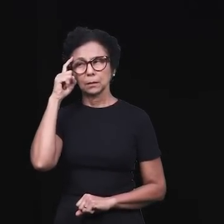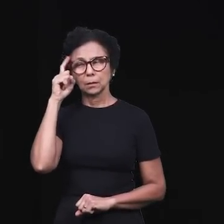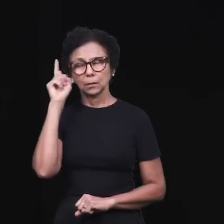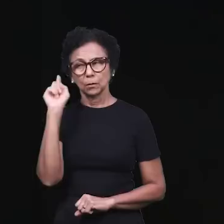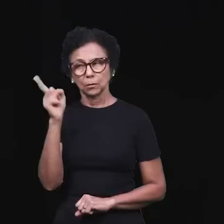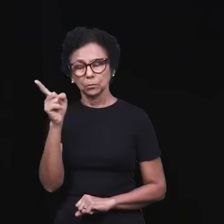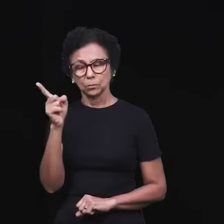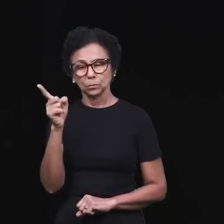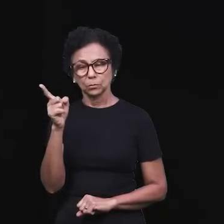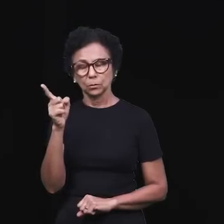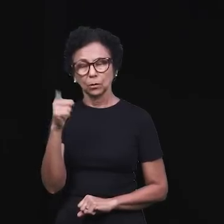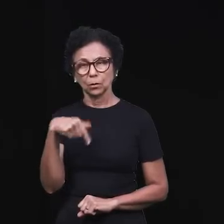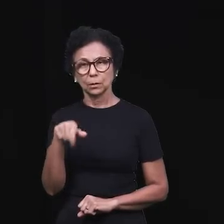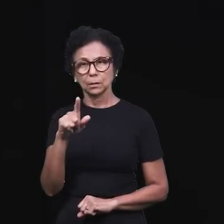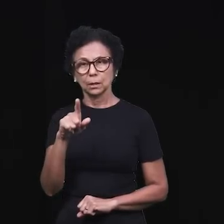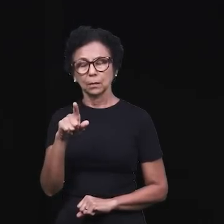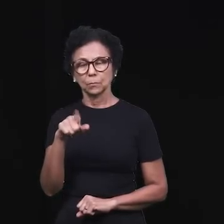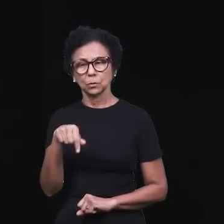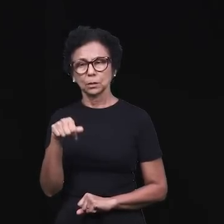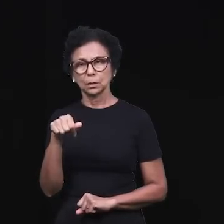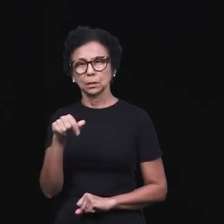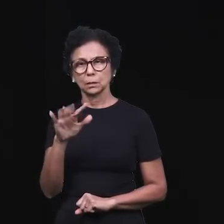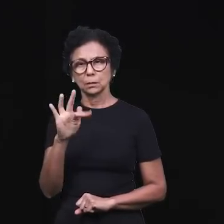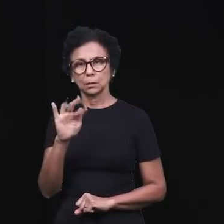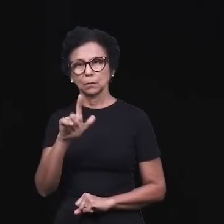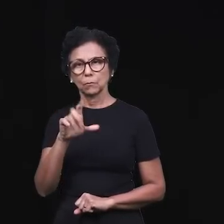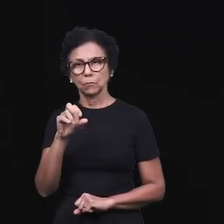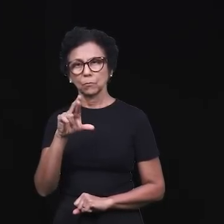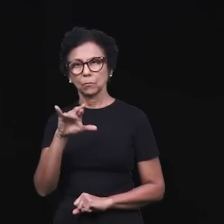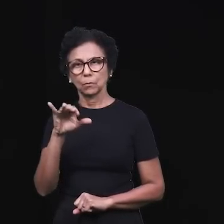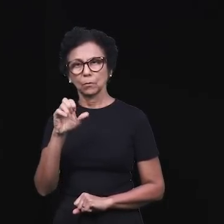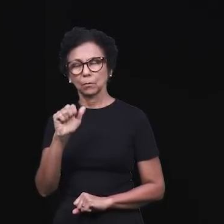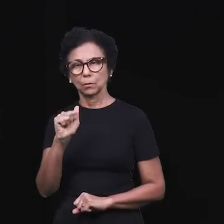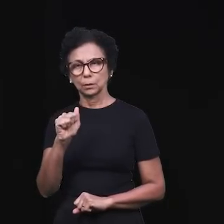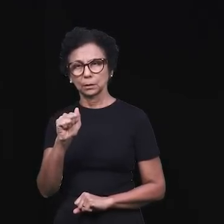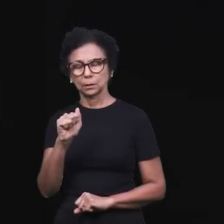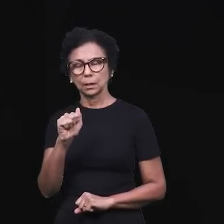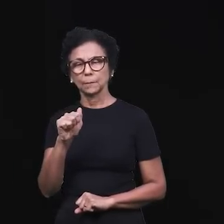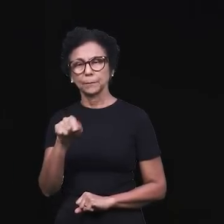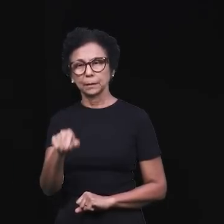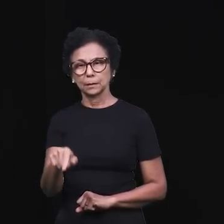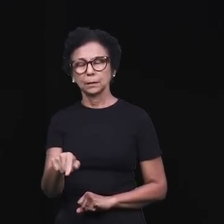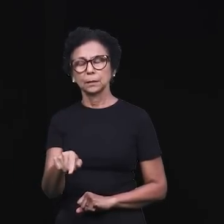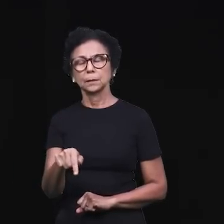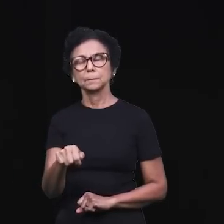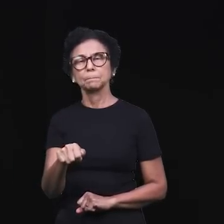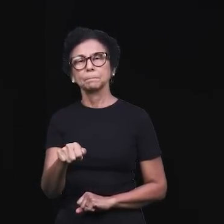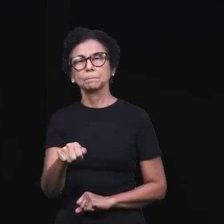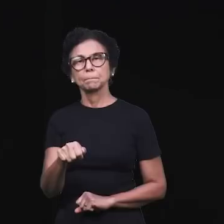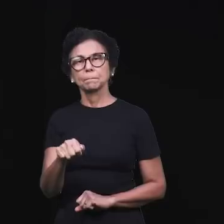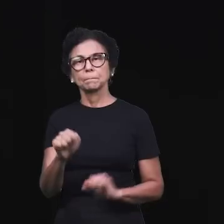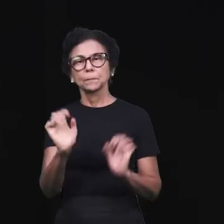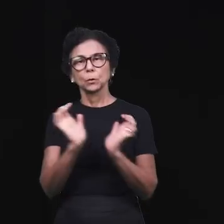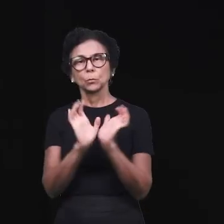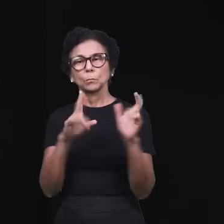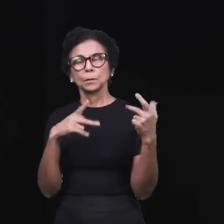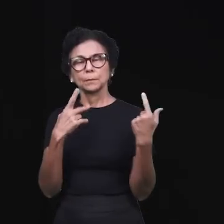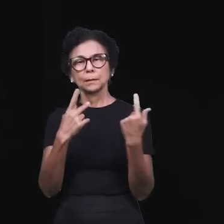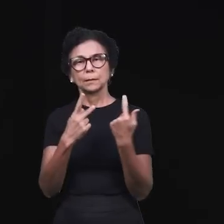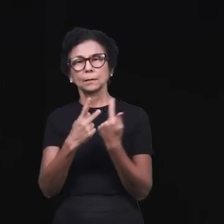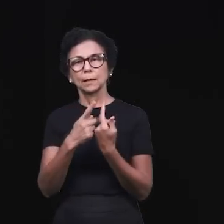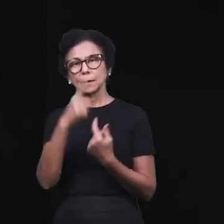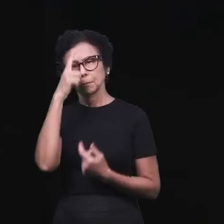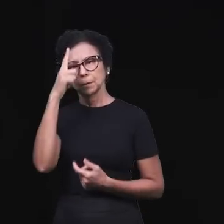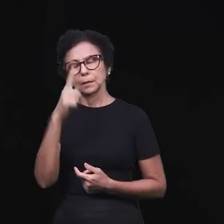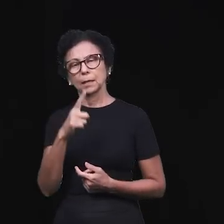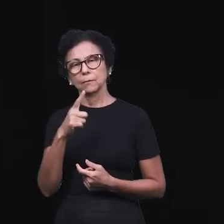Flórida, isso foi muito útil. O presbitério enviava eu não tenho impressão, era, cara, de 2 em 2 meses.